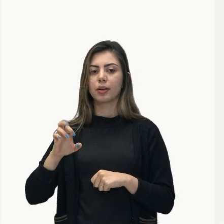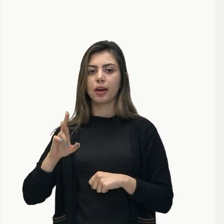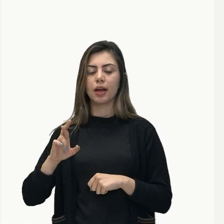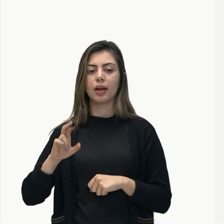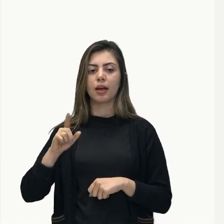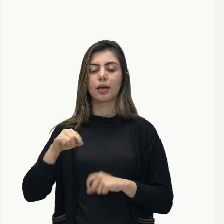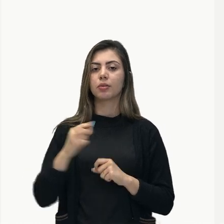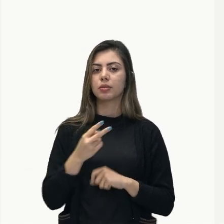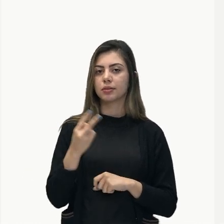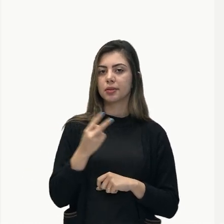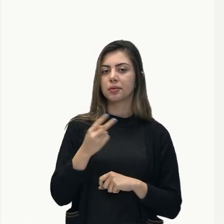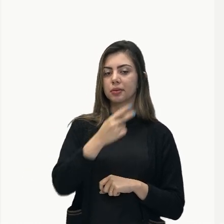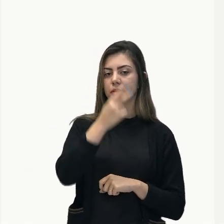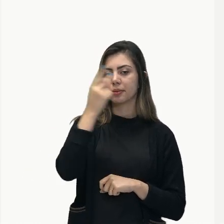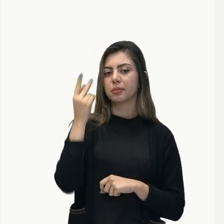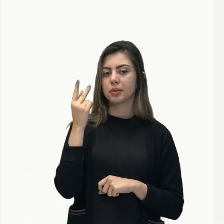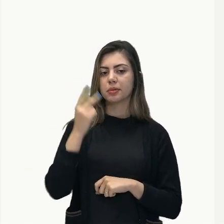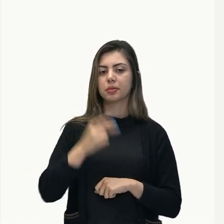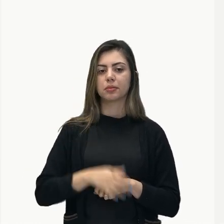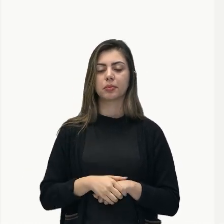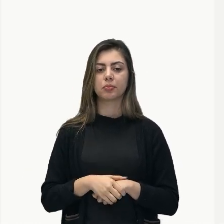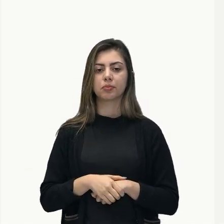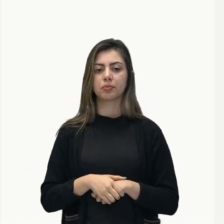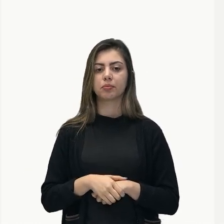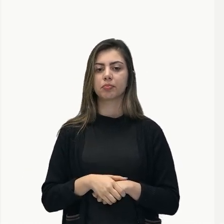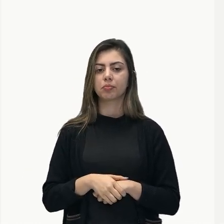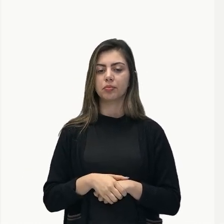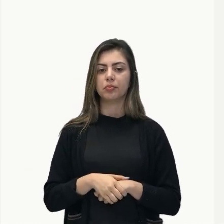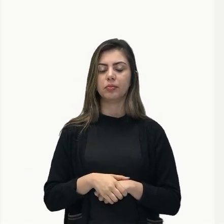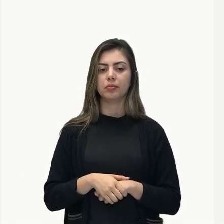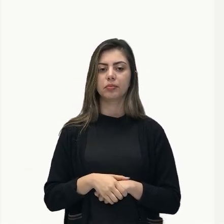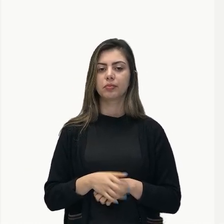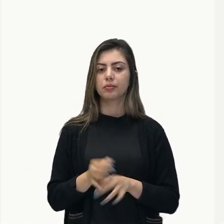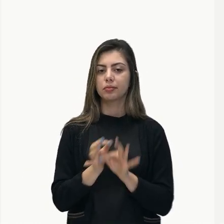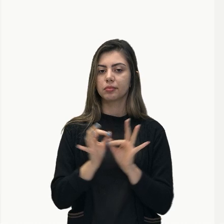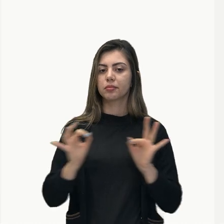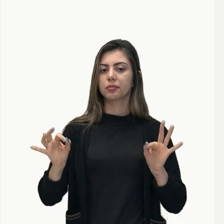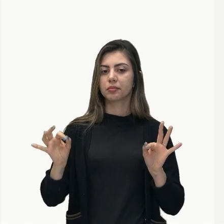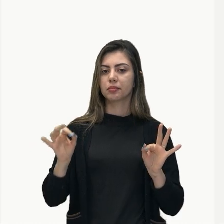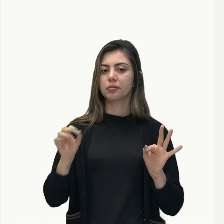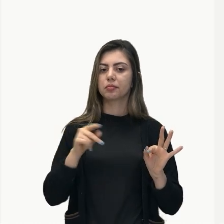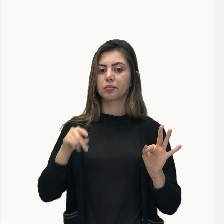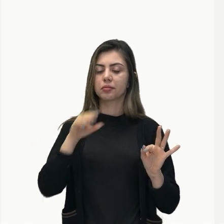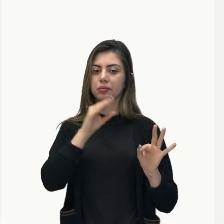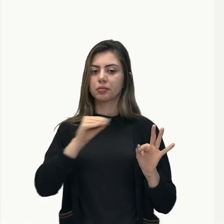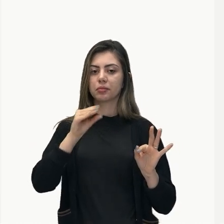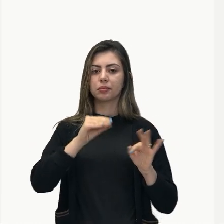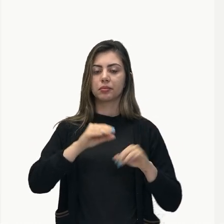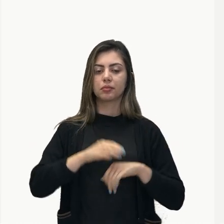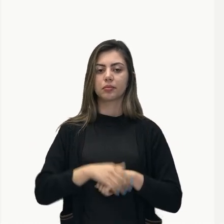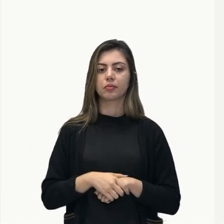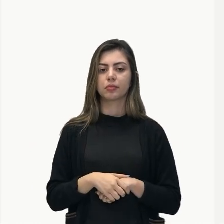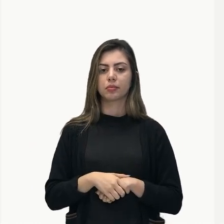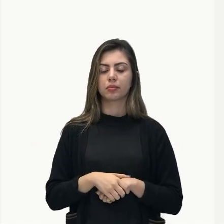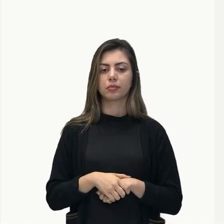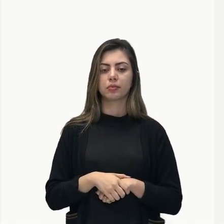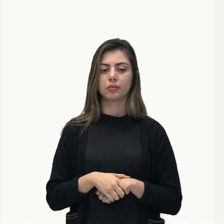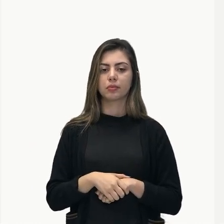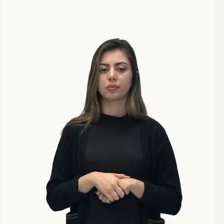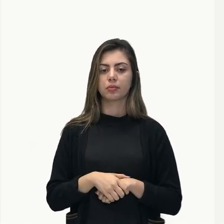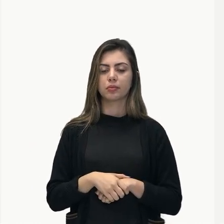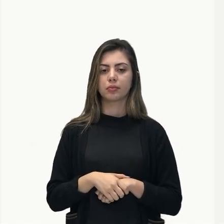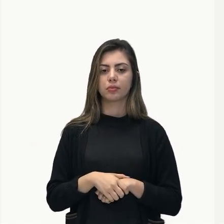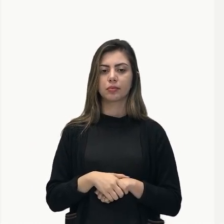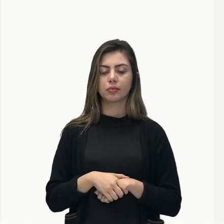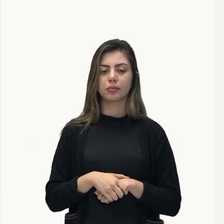do singular. Com quem tu venias a este